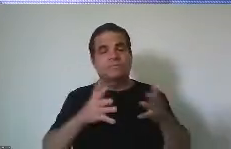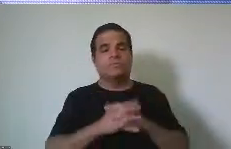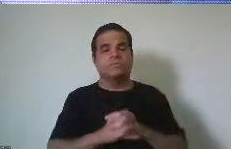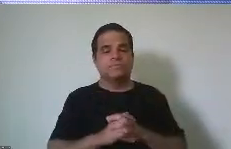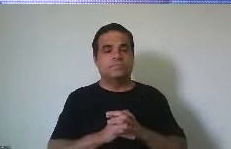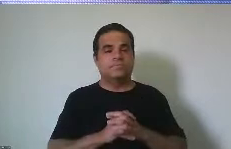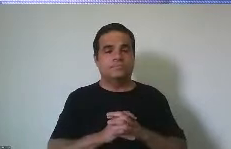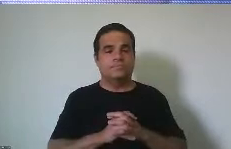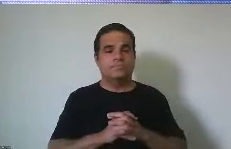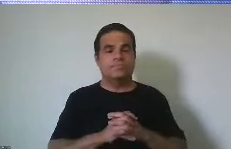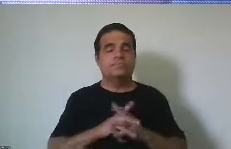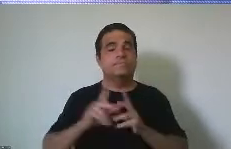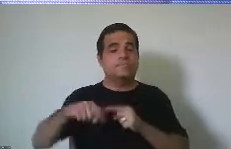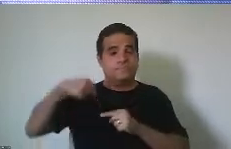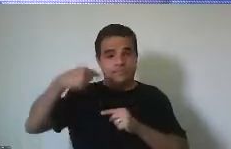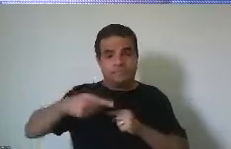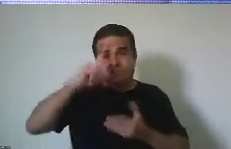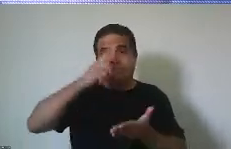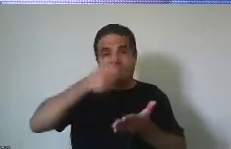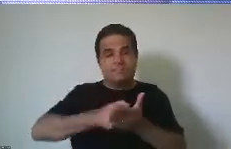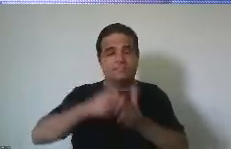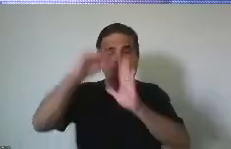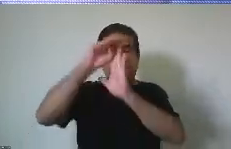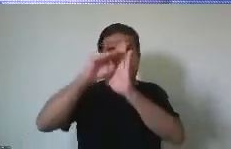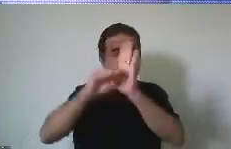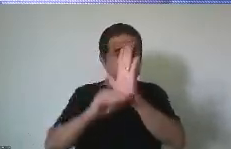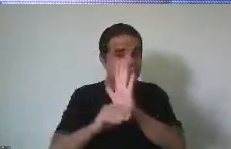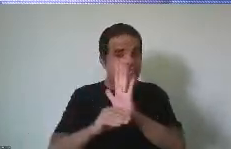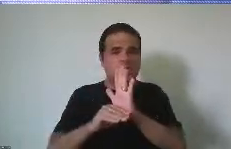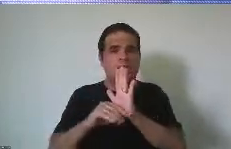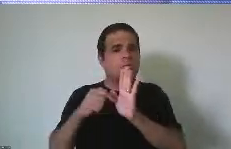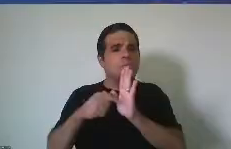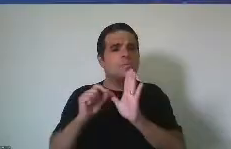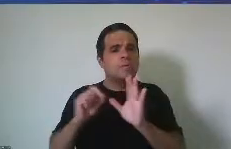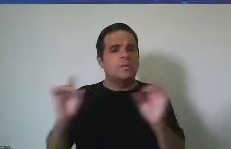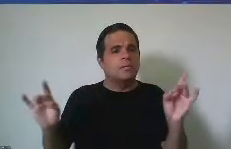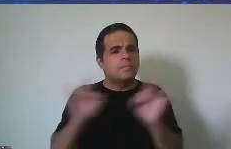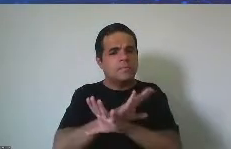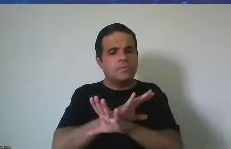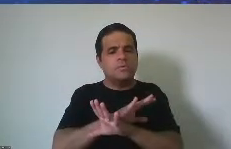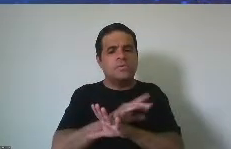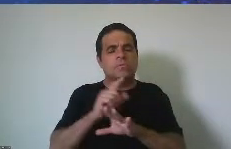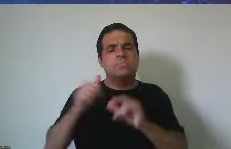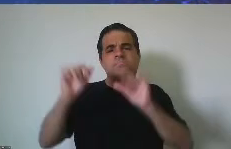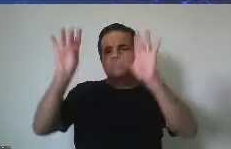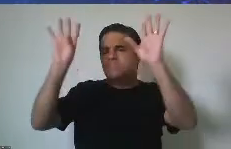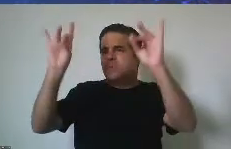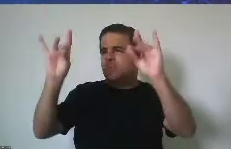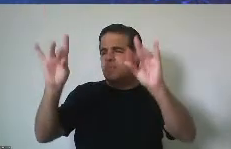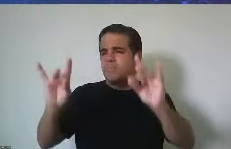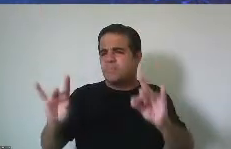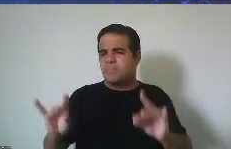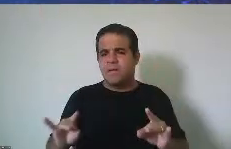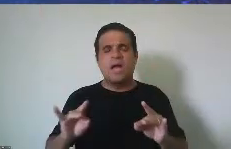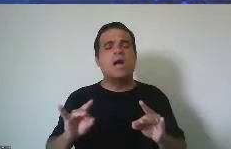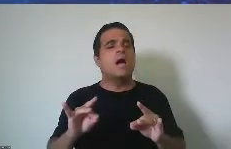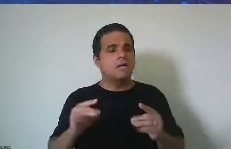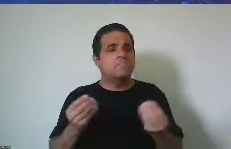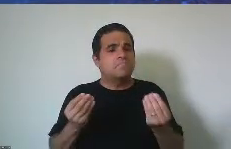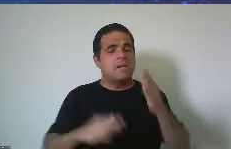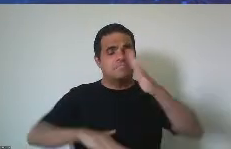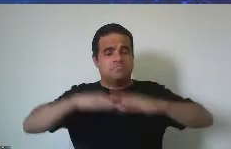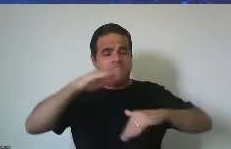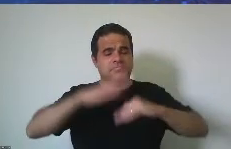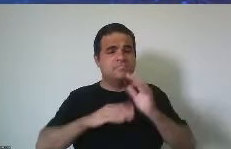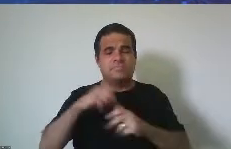apordício definimos o cronograma é um cronograma bem bem detalhado a união é praticamente é